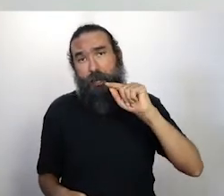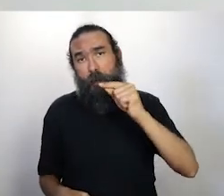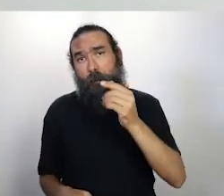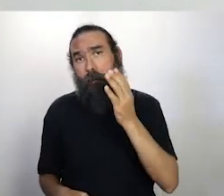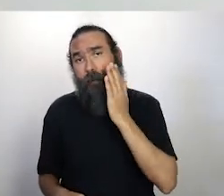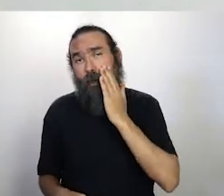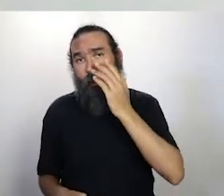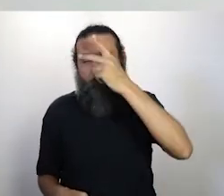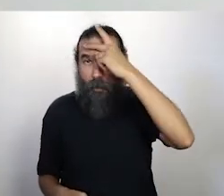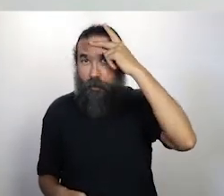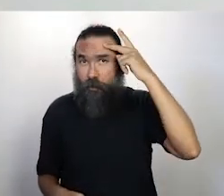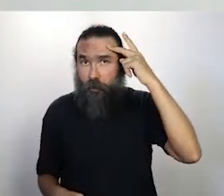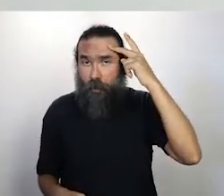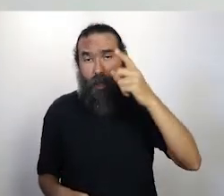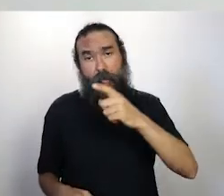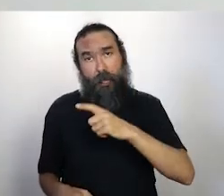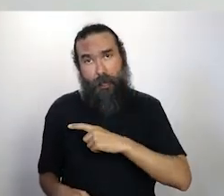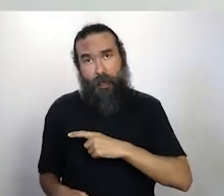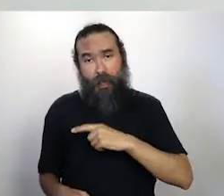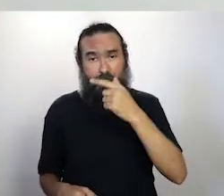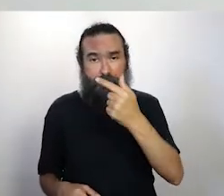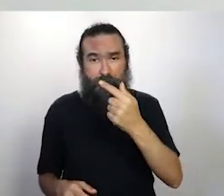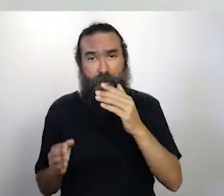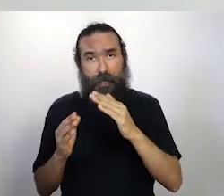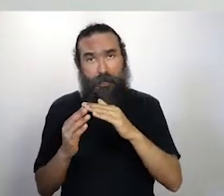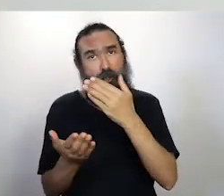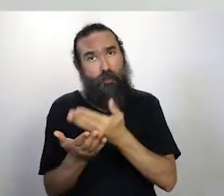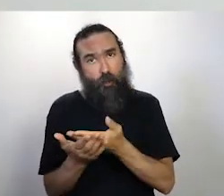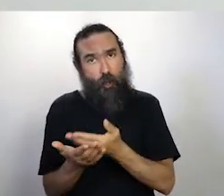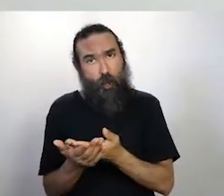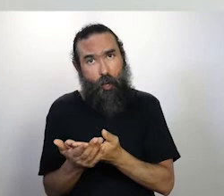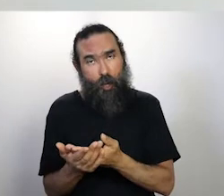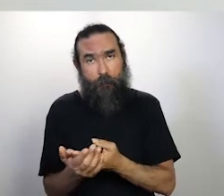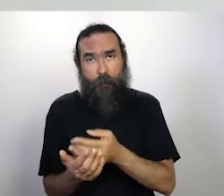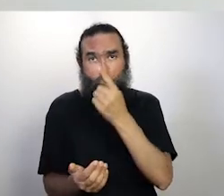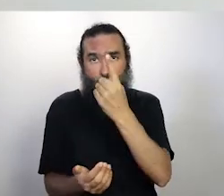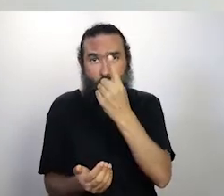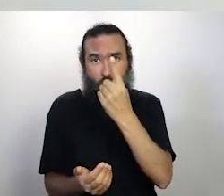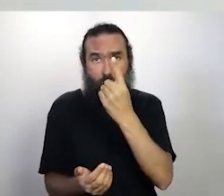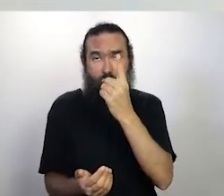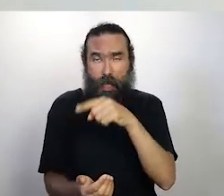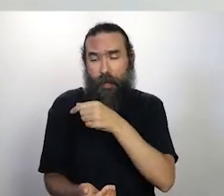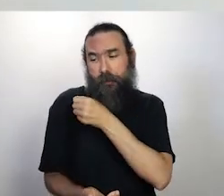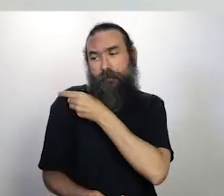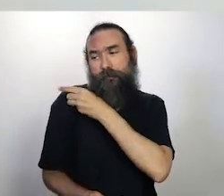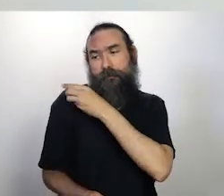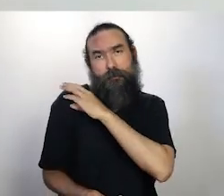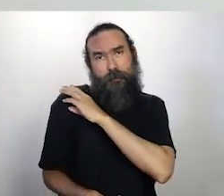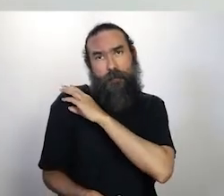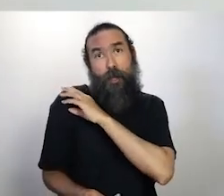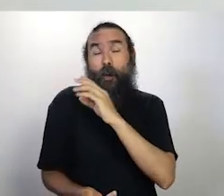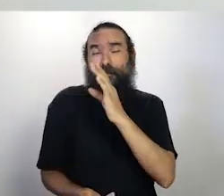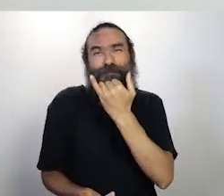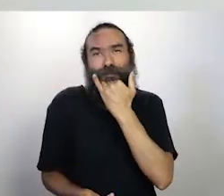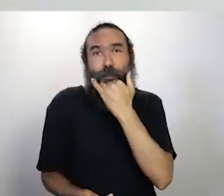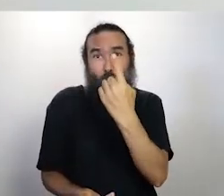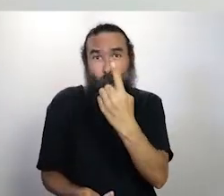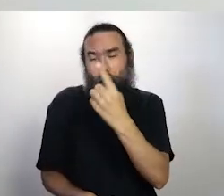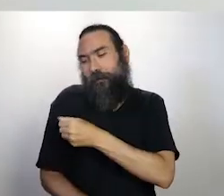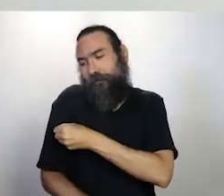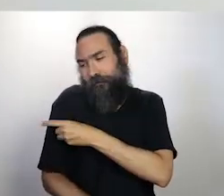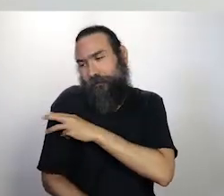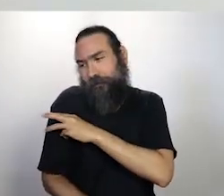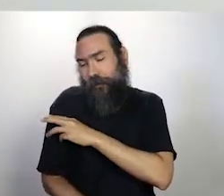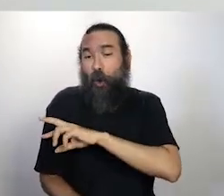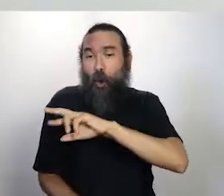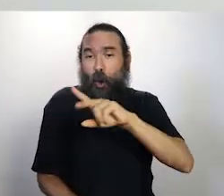temos 7 escolas do ensino fundamental e um ensino médio. E hoje, Mato Grosso do